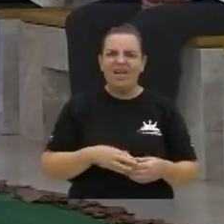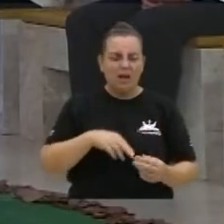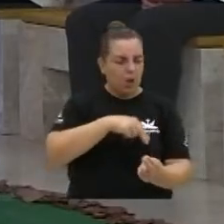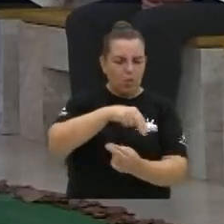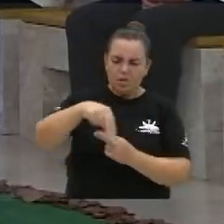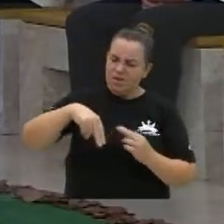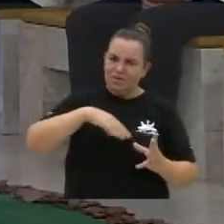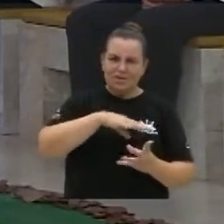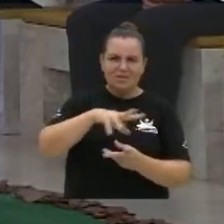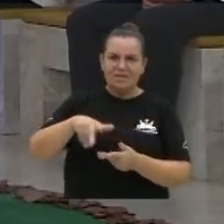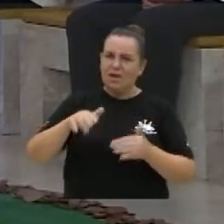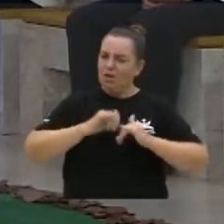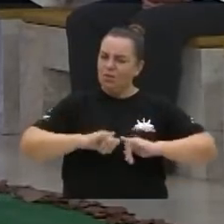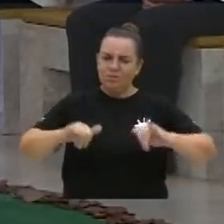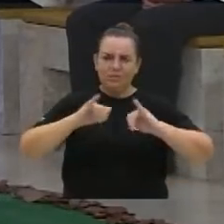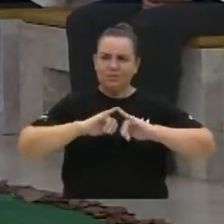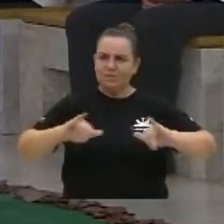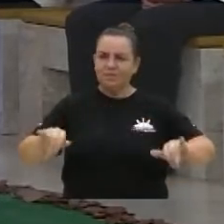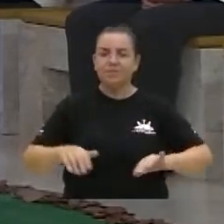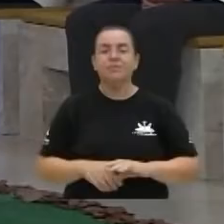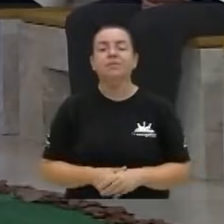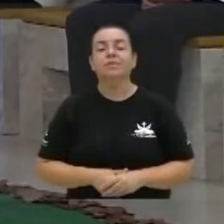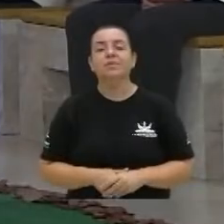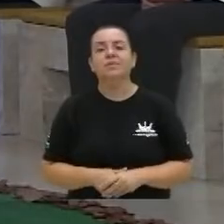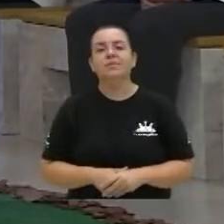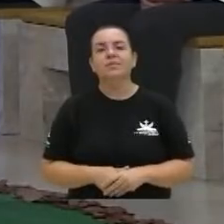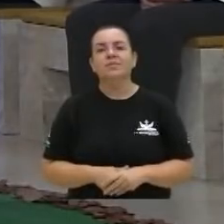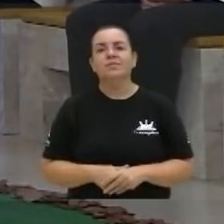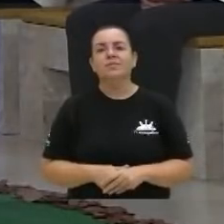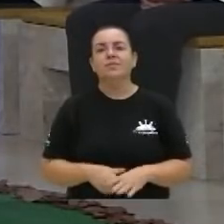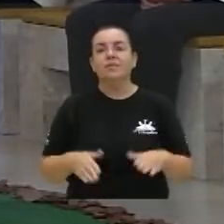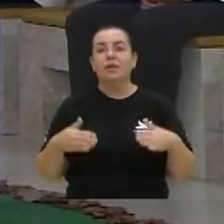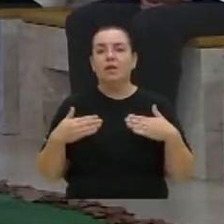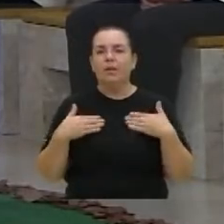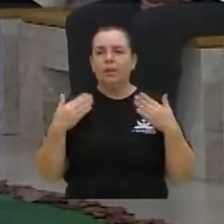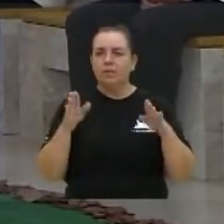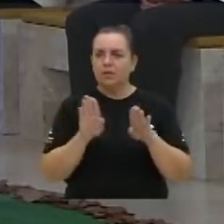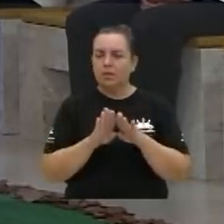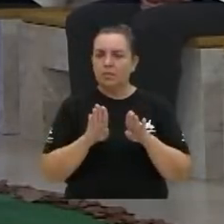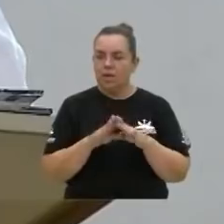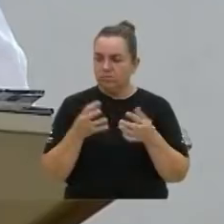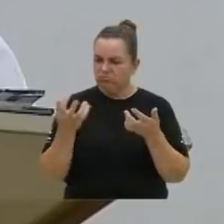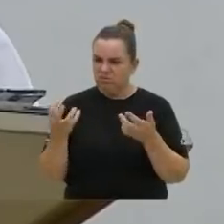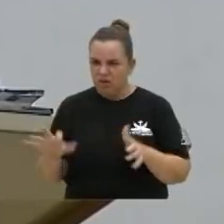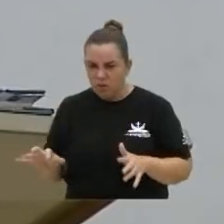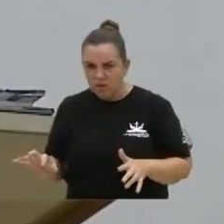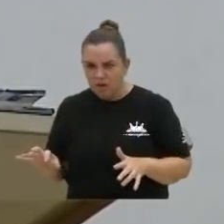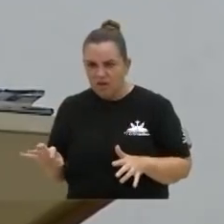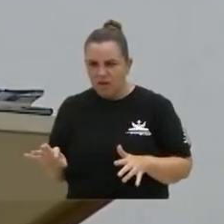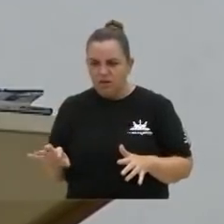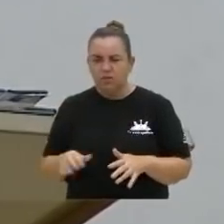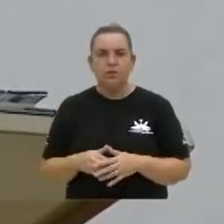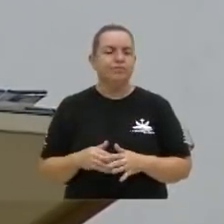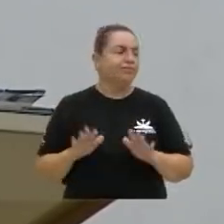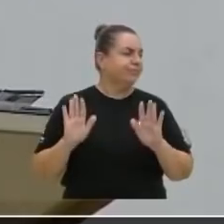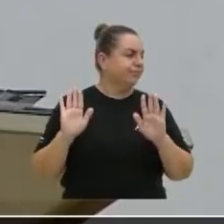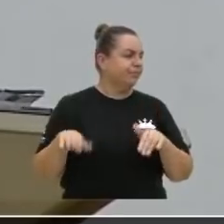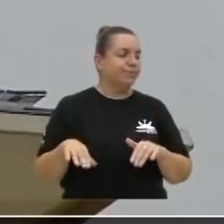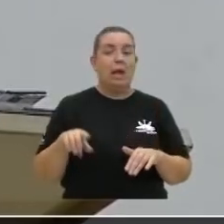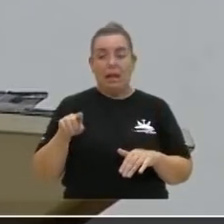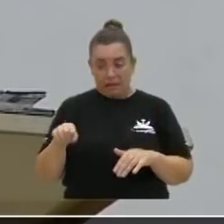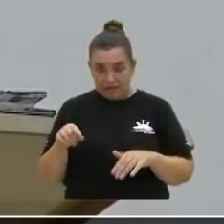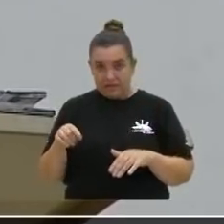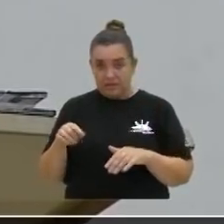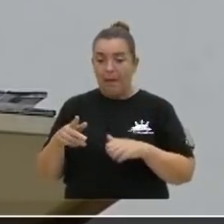universal. E de repente, mesmo eles não querendo, é interessante se perceber que